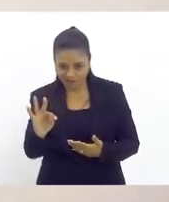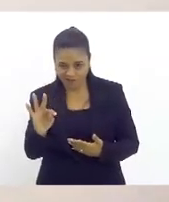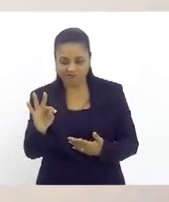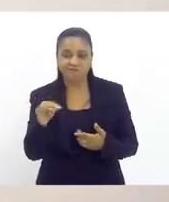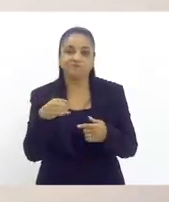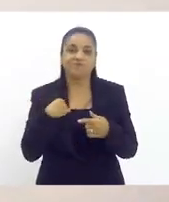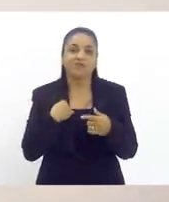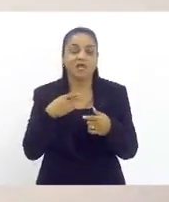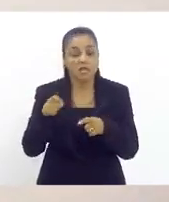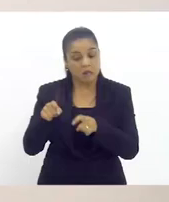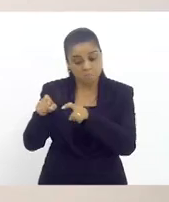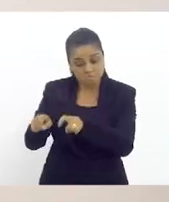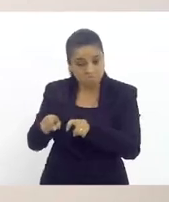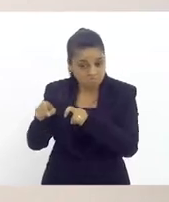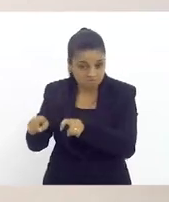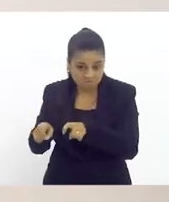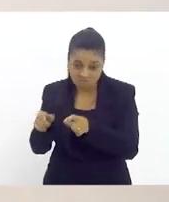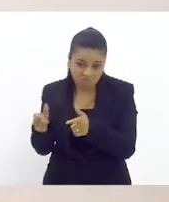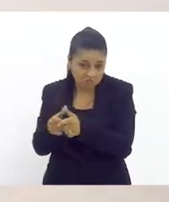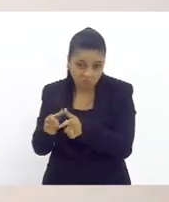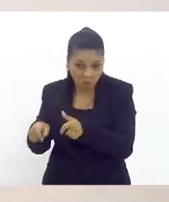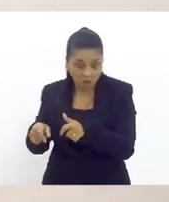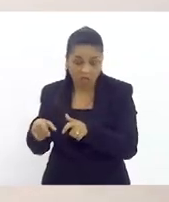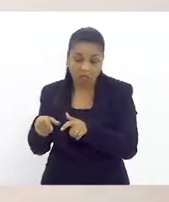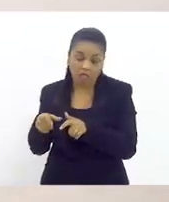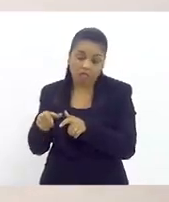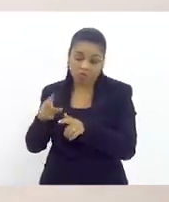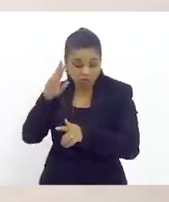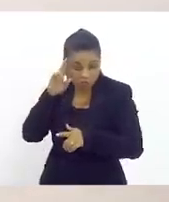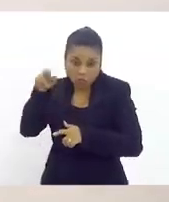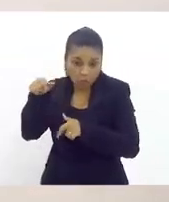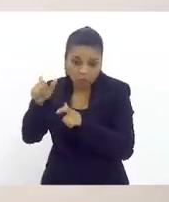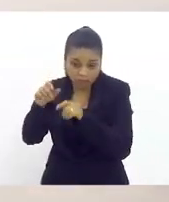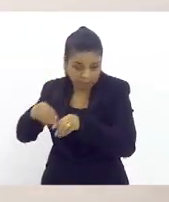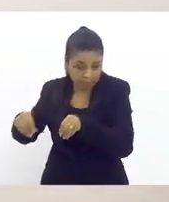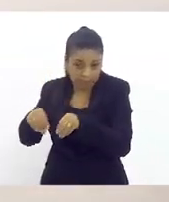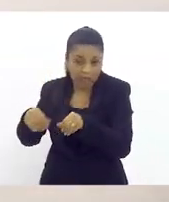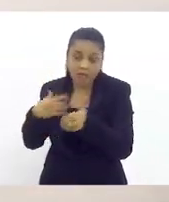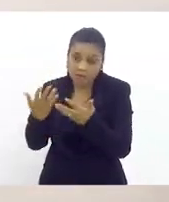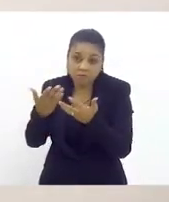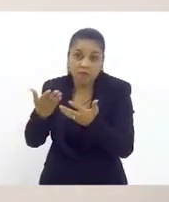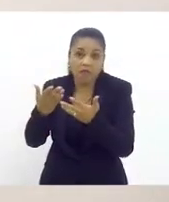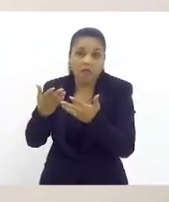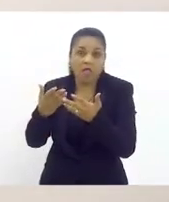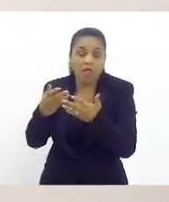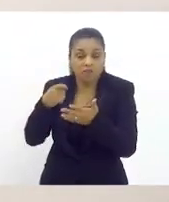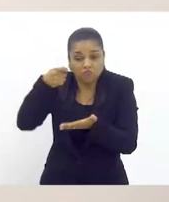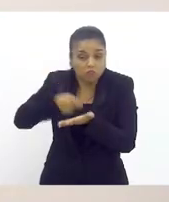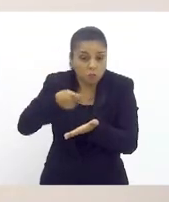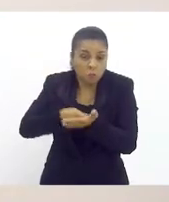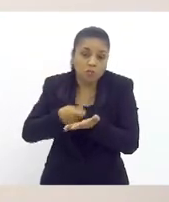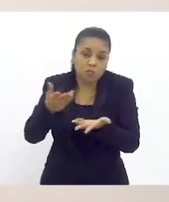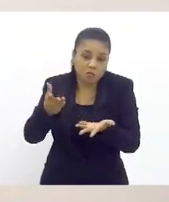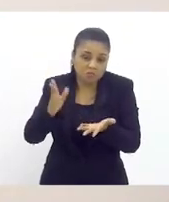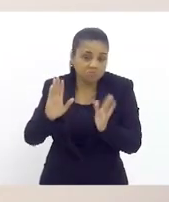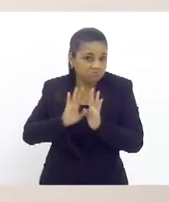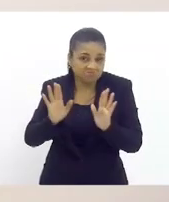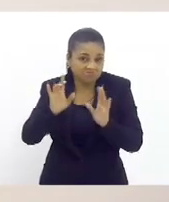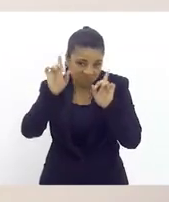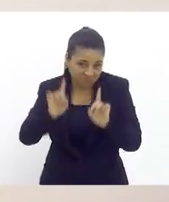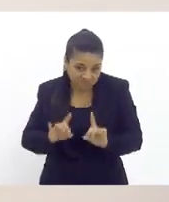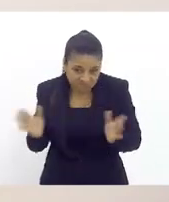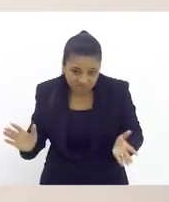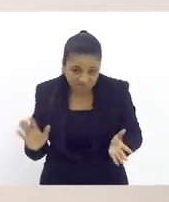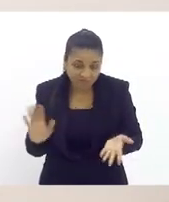pequeno agricultor ele é um sitiante proprietário de terra com vontade de eleger de cumprir o seu dever é isso